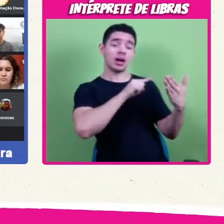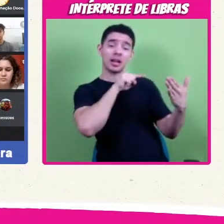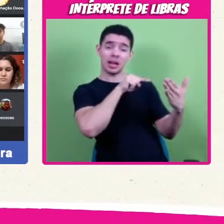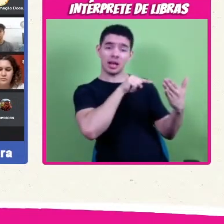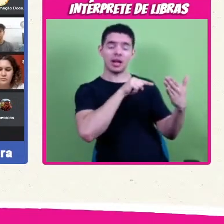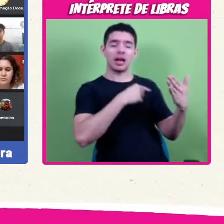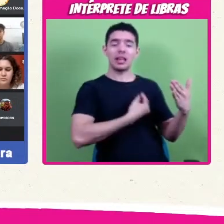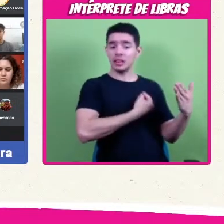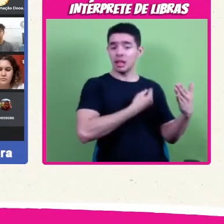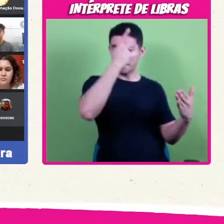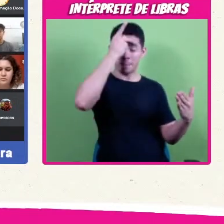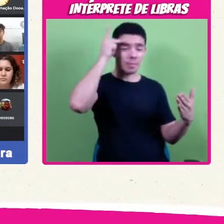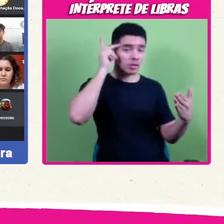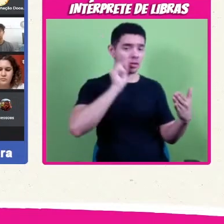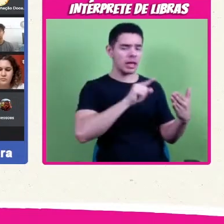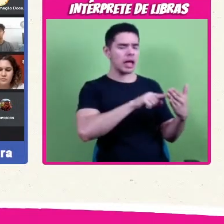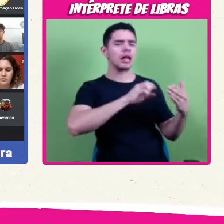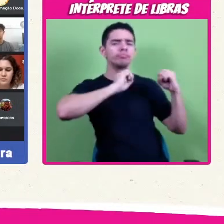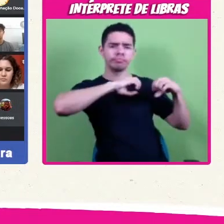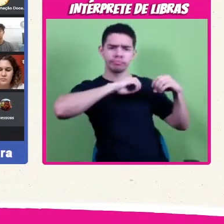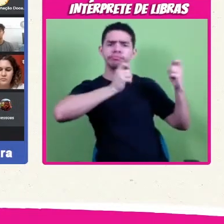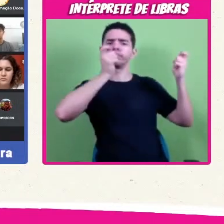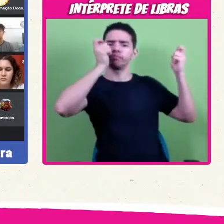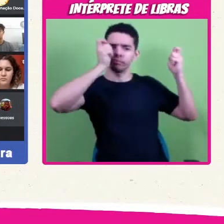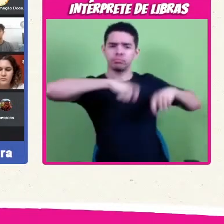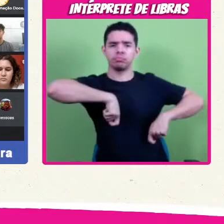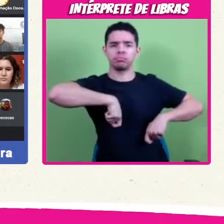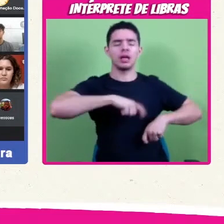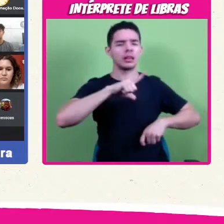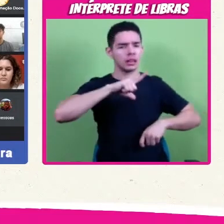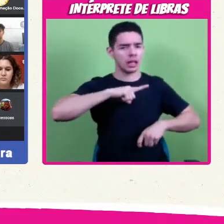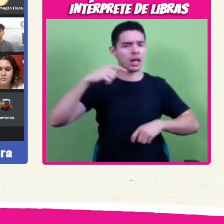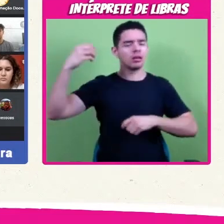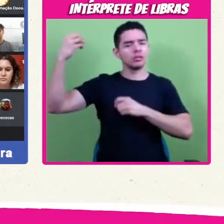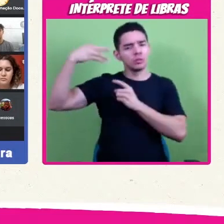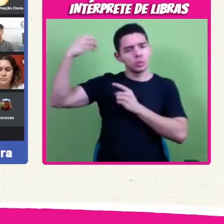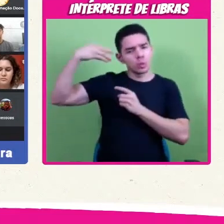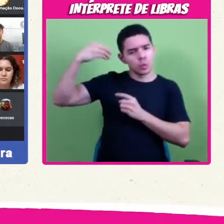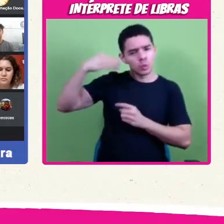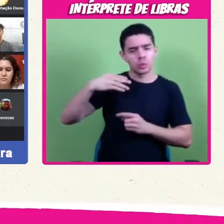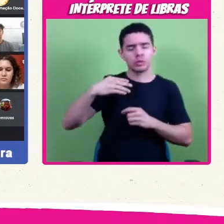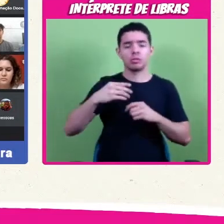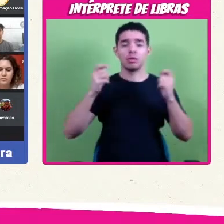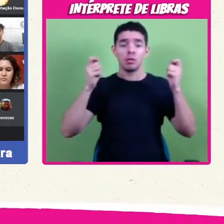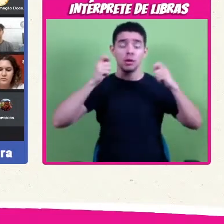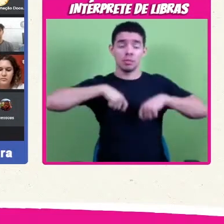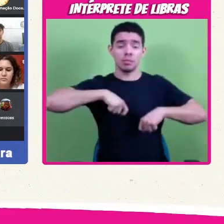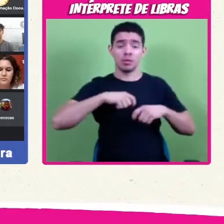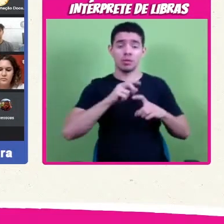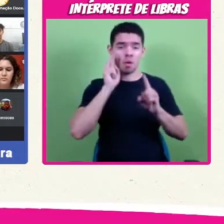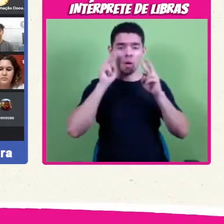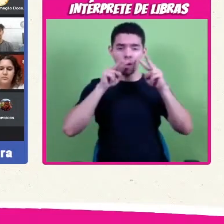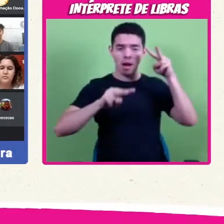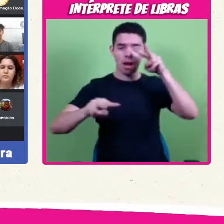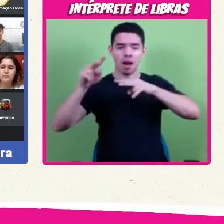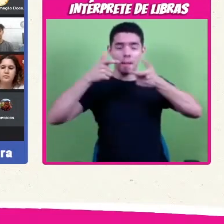pessoas que estão capacitadas, que receberam instrução e que poderão olhar de maneira mais